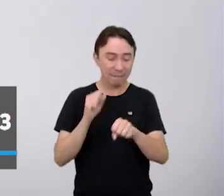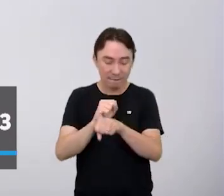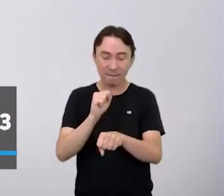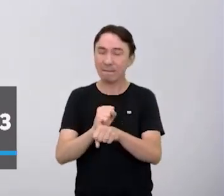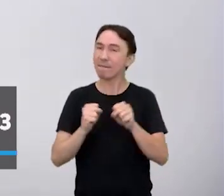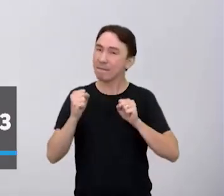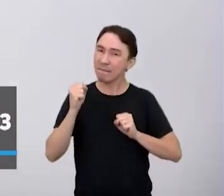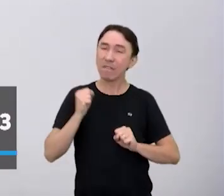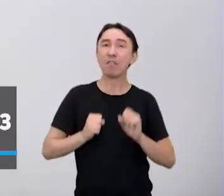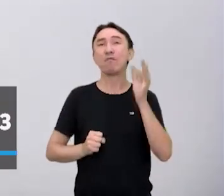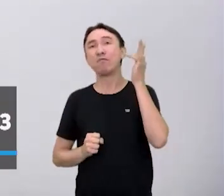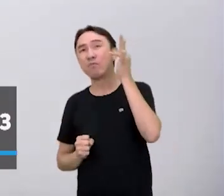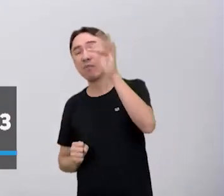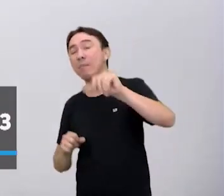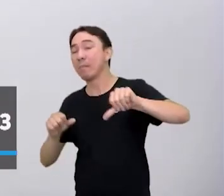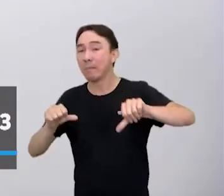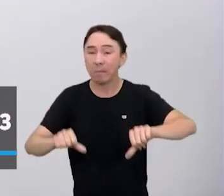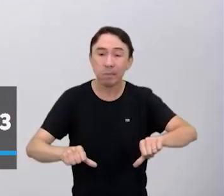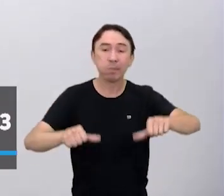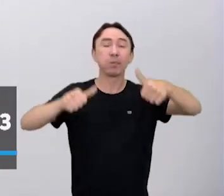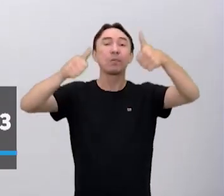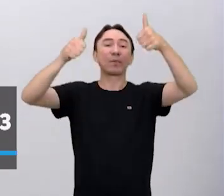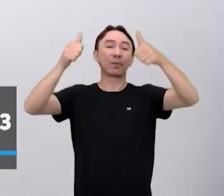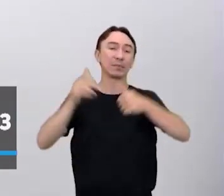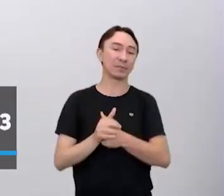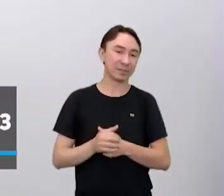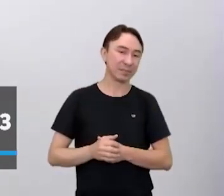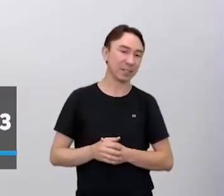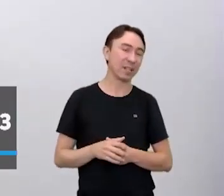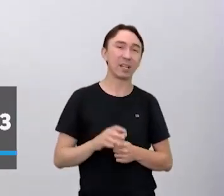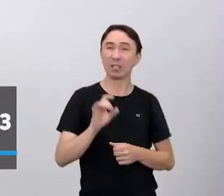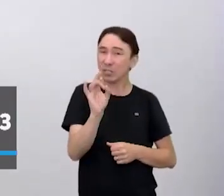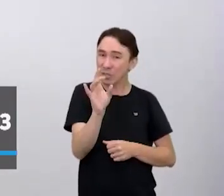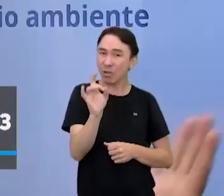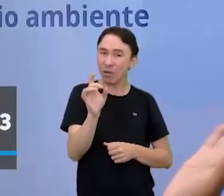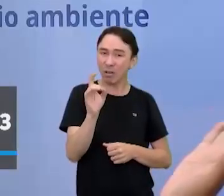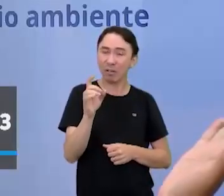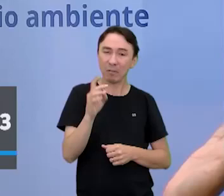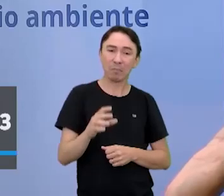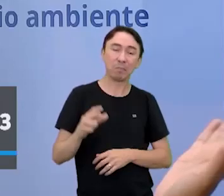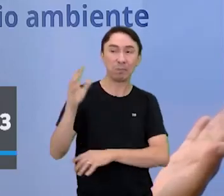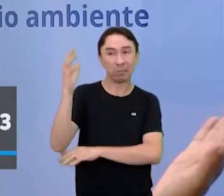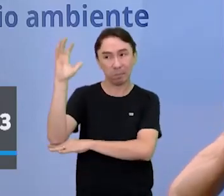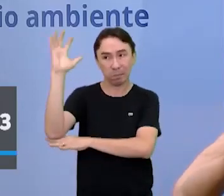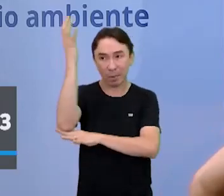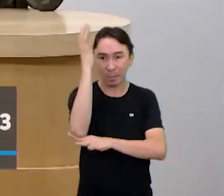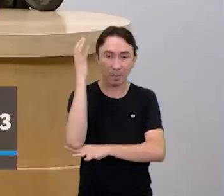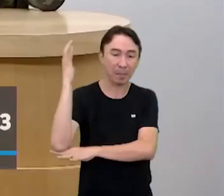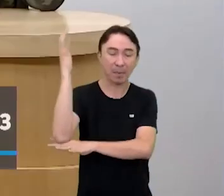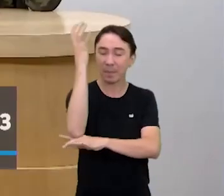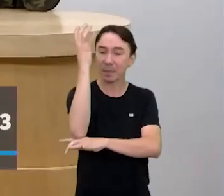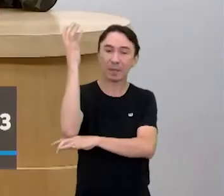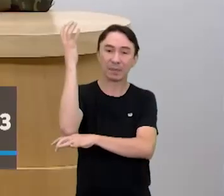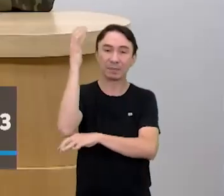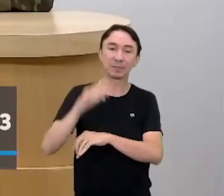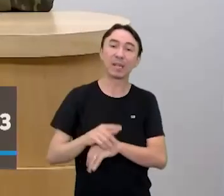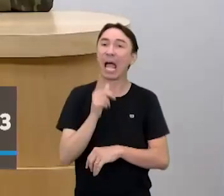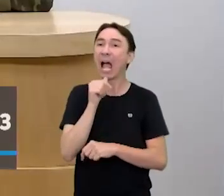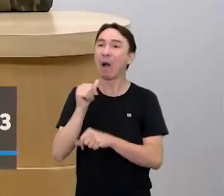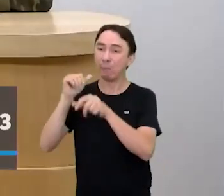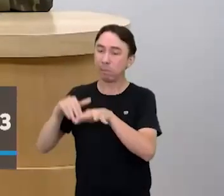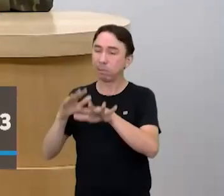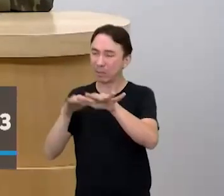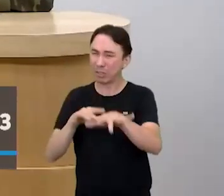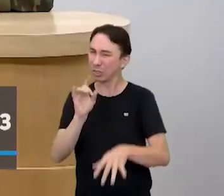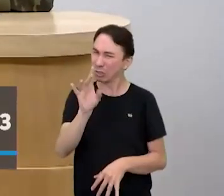os assuntos, eles são muito específicos. Eu acho que meio ambiente não é só o que está saindo na mídia. Isso. Só acho. É isso que a gente tem que investigar.